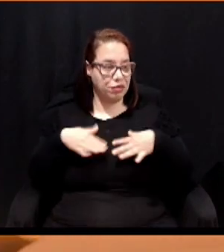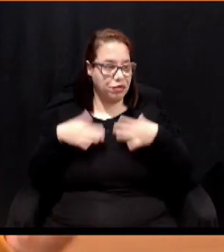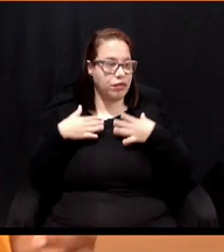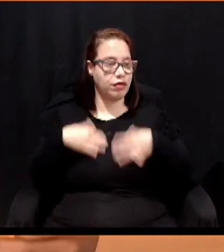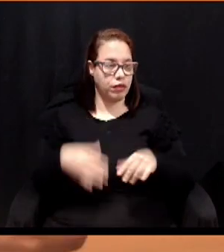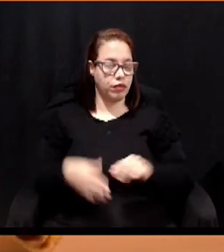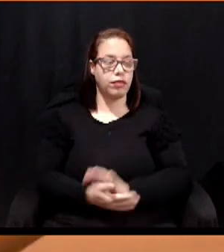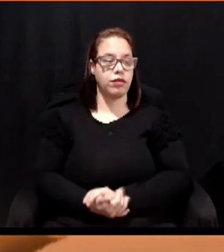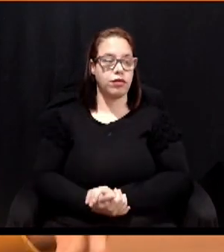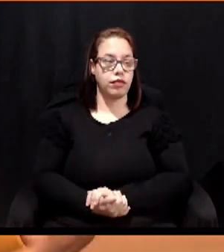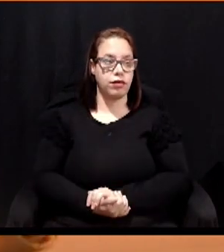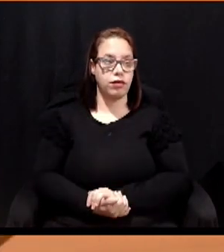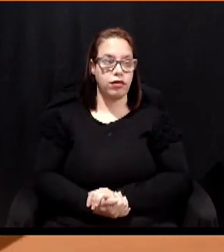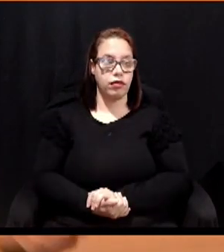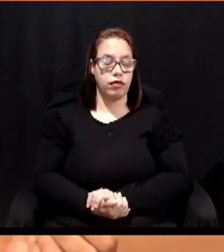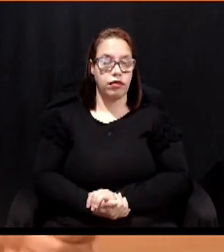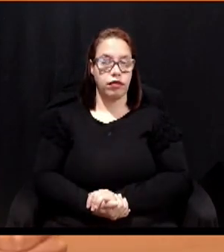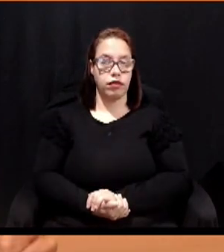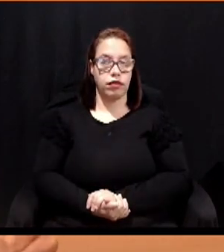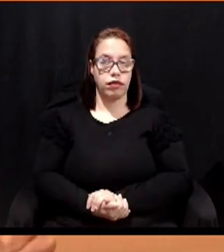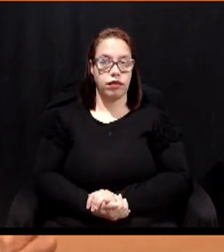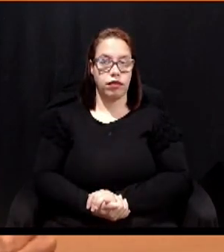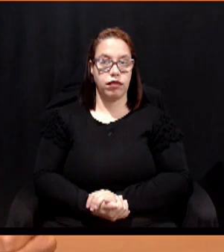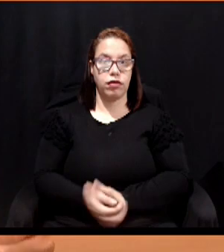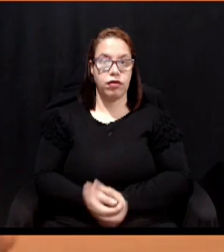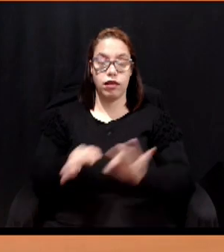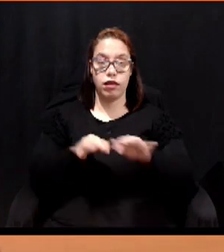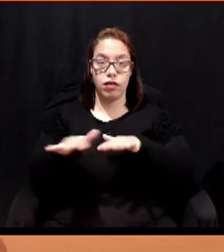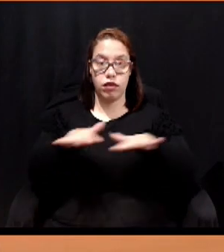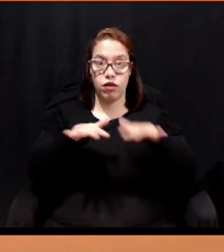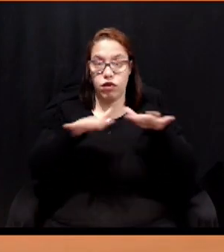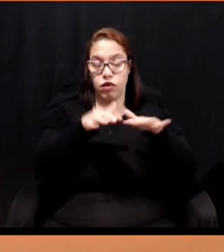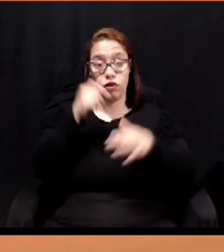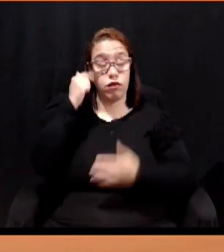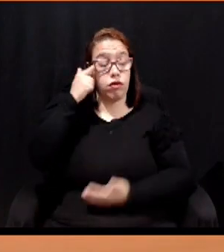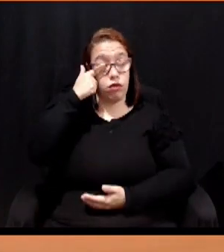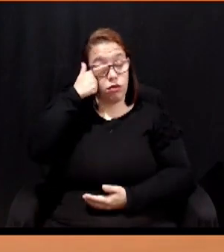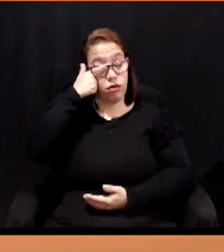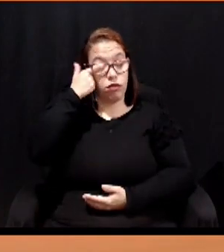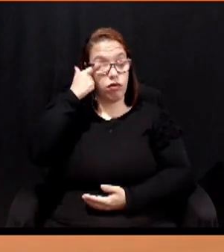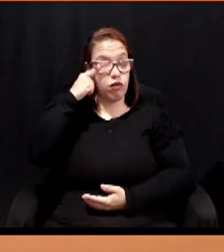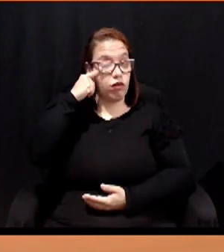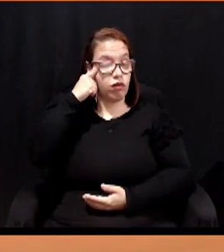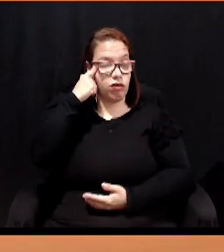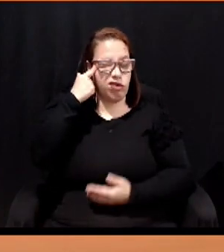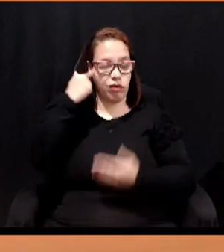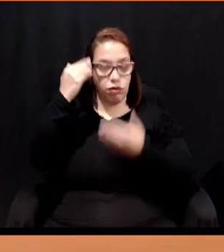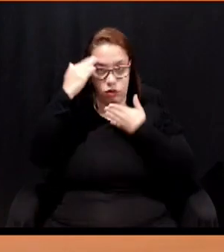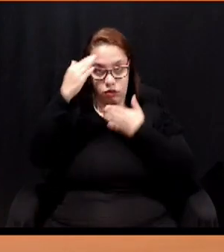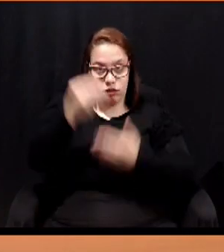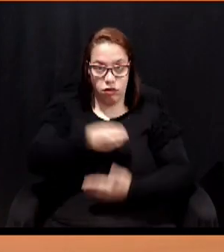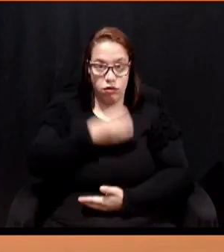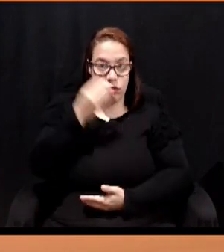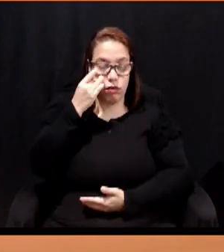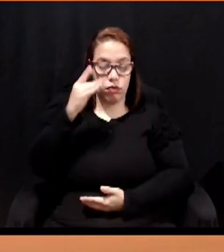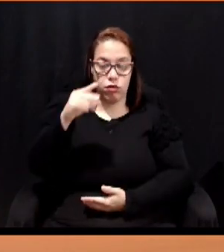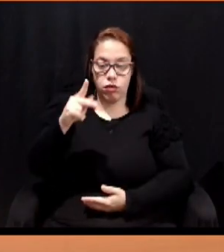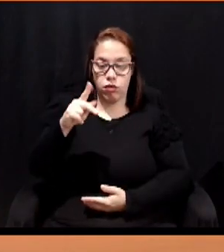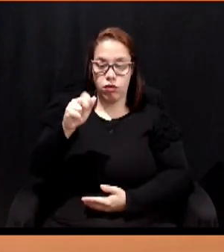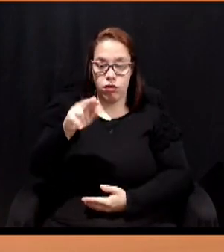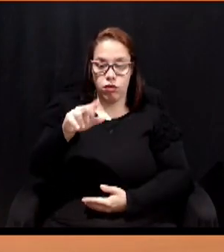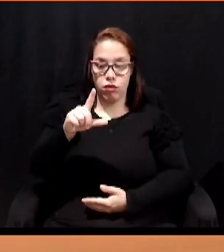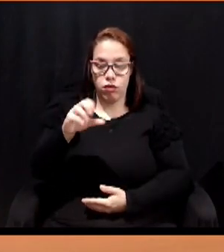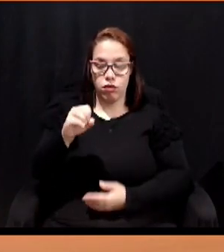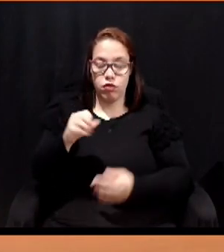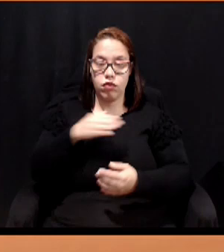gente também teve possibilidade de organização, mobilização. Né? Mas agradecer muito a sua presença aqui, Paulo. Gostaria que você falasse também,